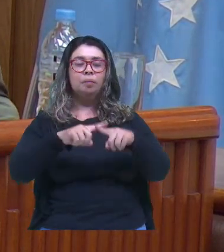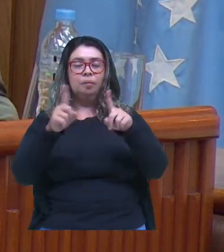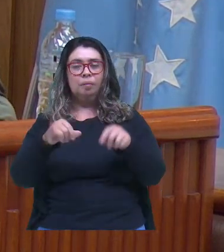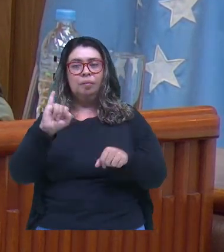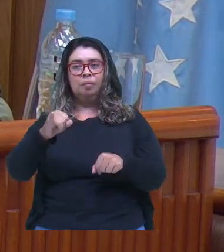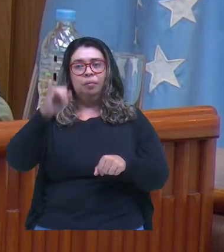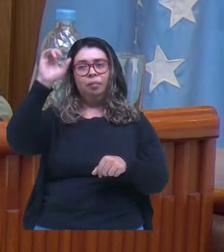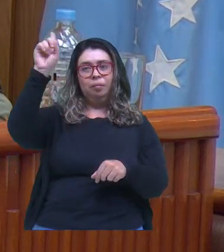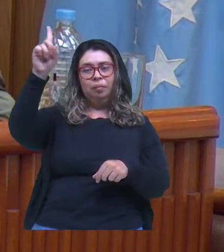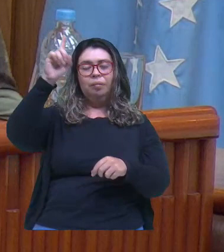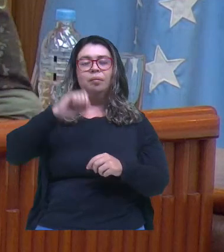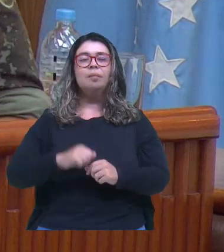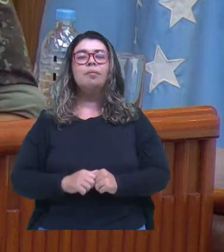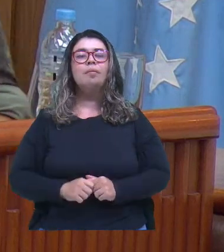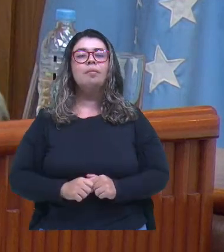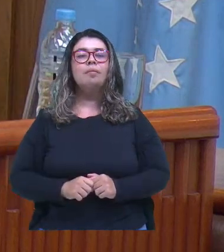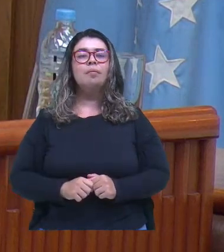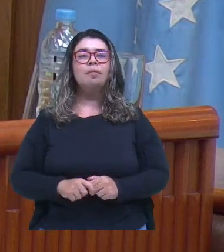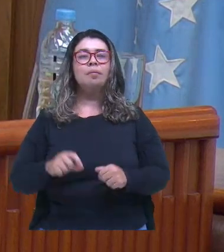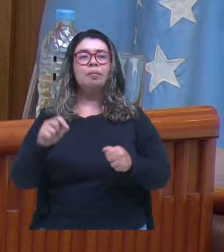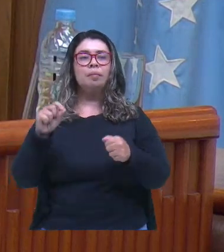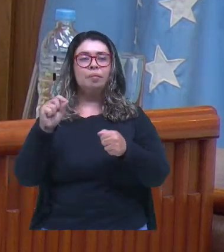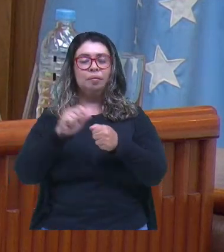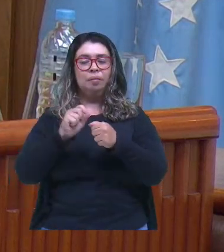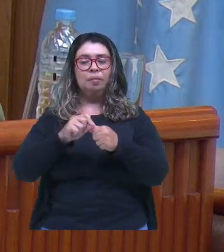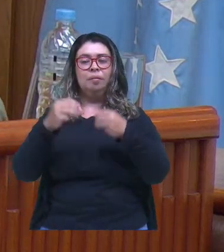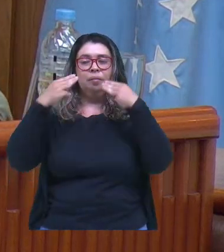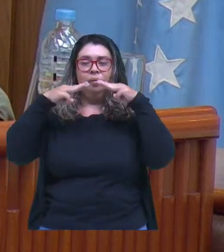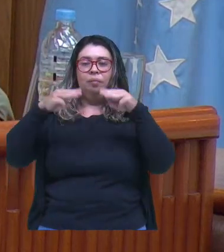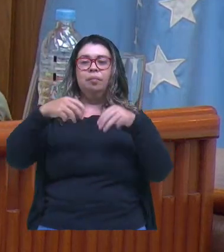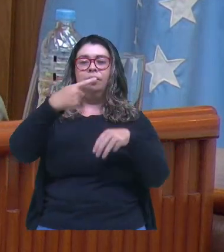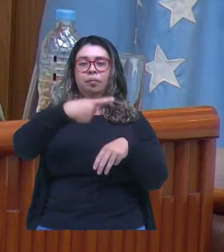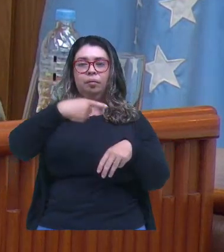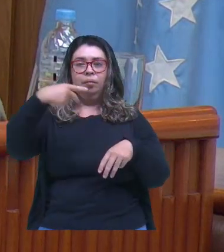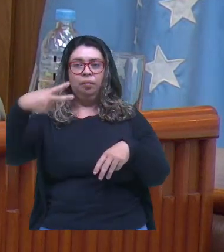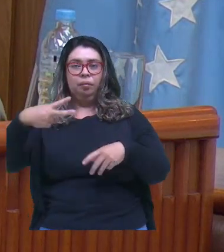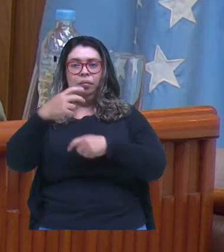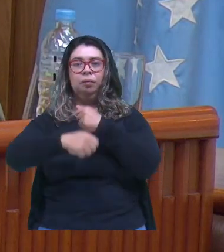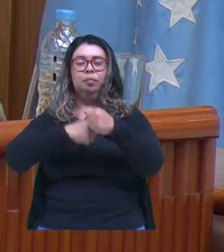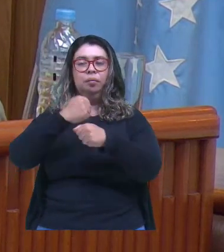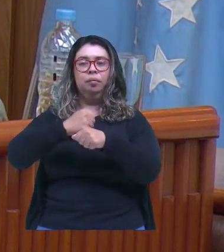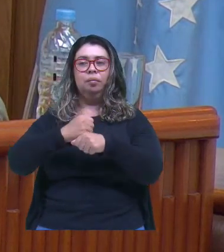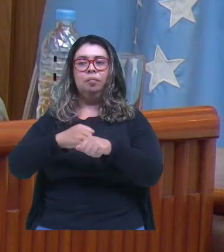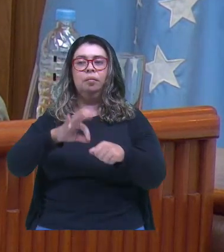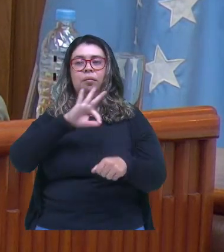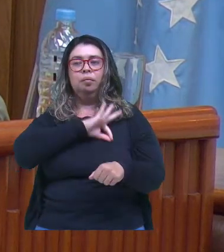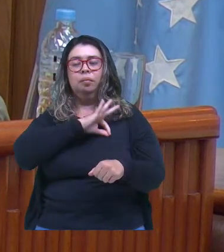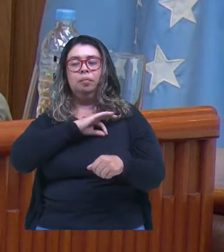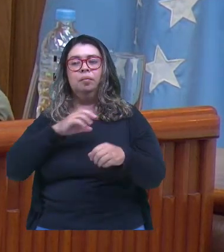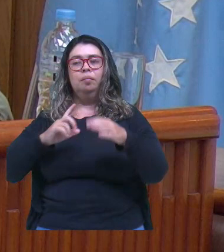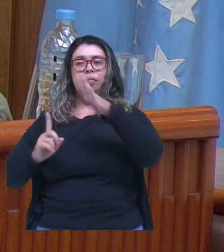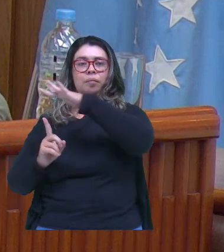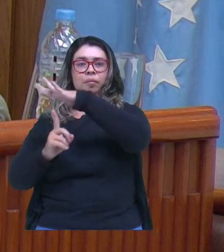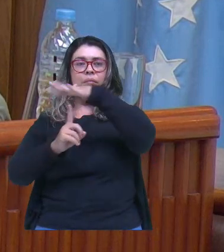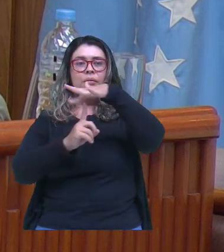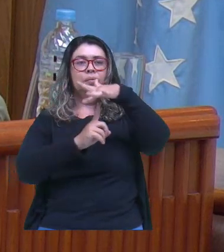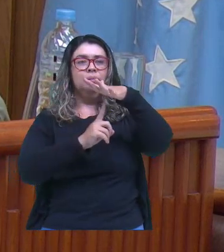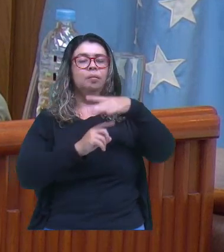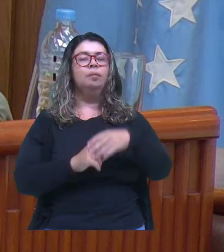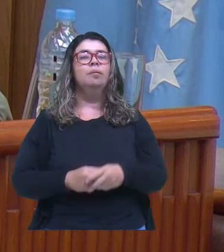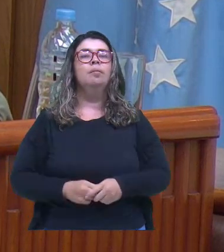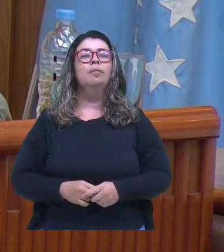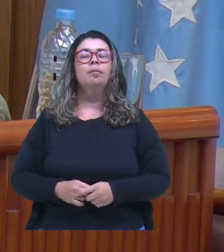Deus. Cumprindo com a minha missão há 12 anos, no Policiamento Ambiental, uma unidade especializada da Polícia